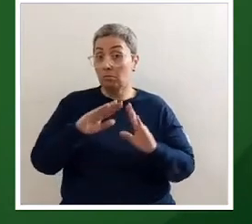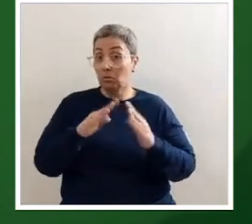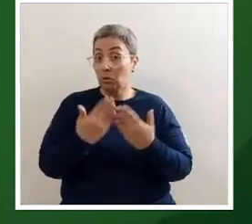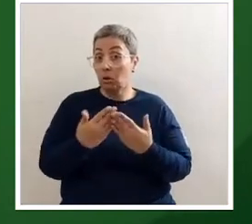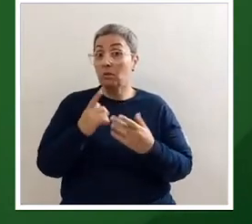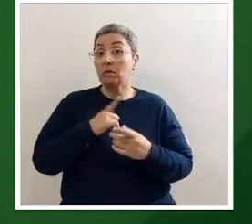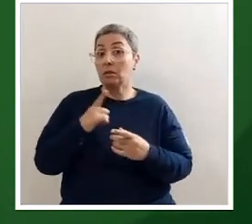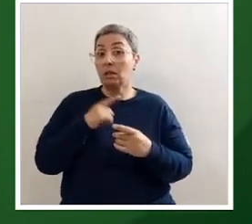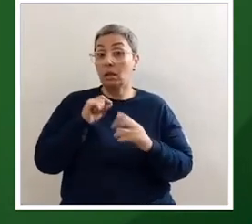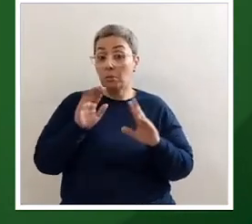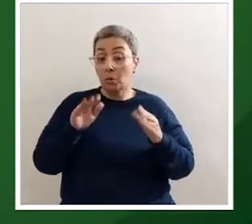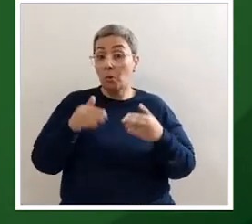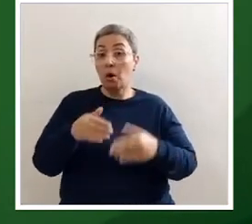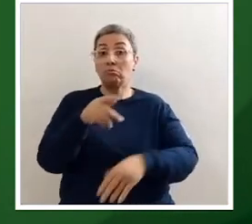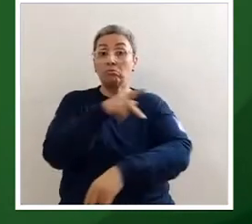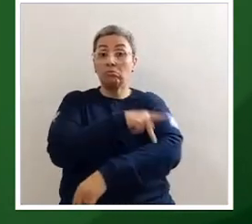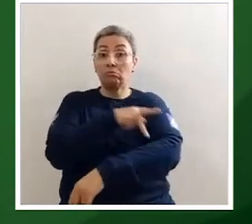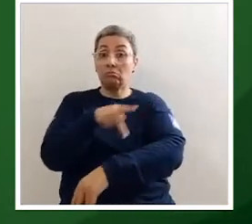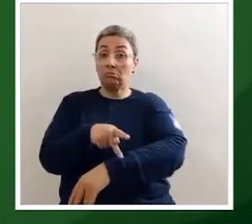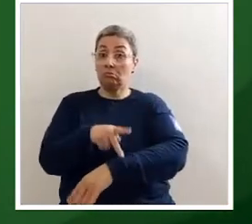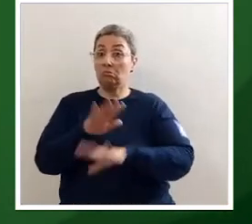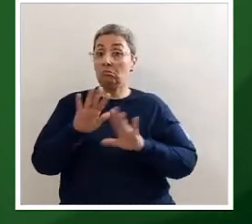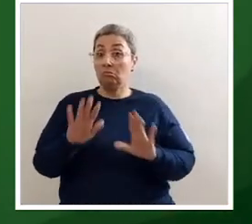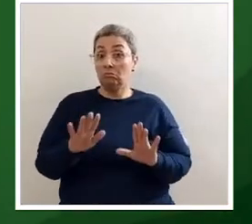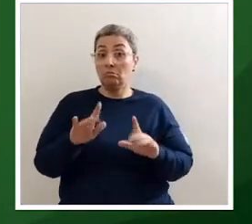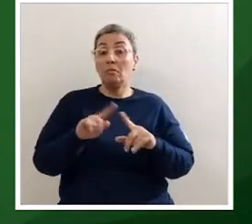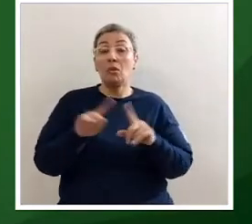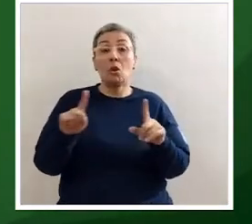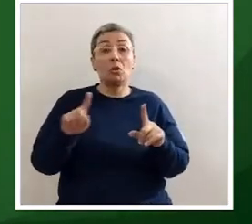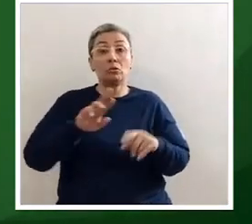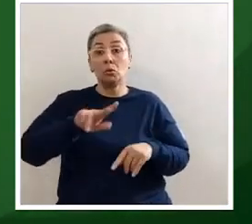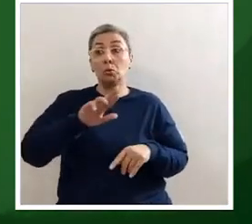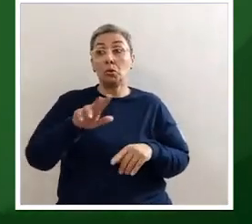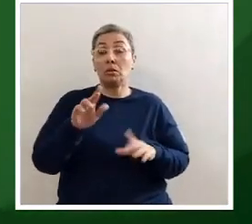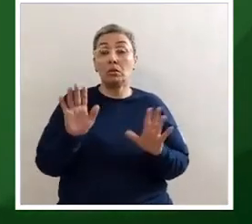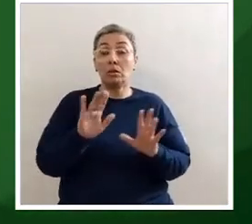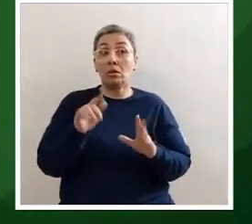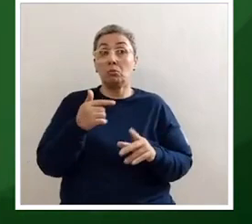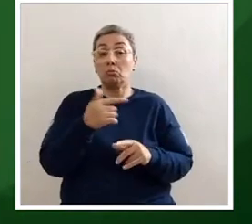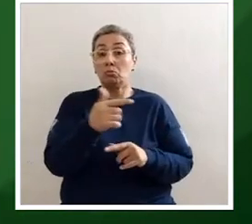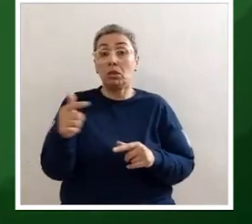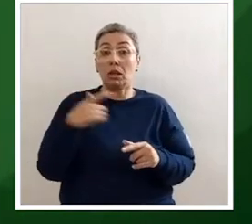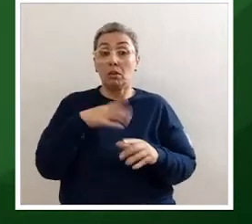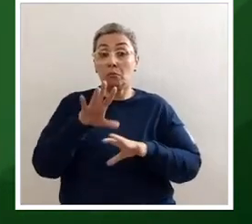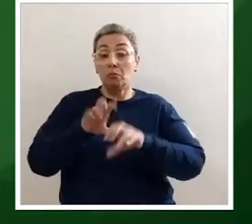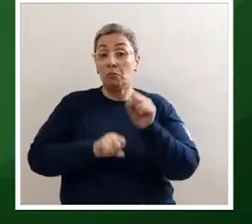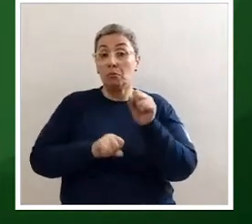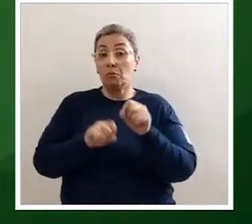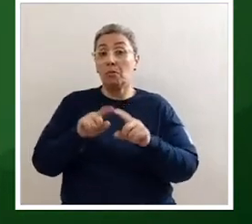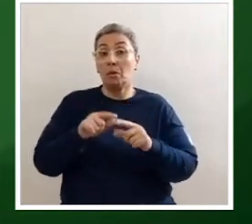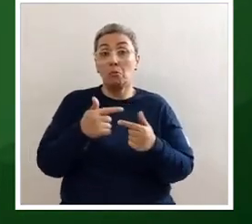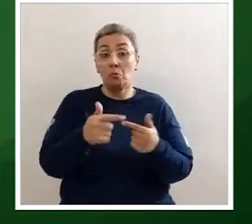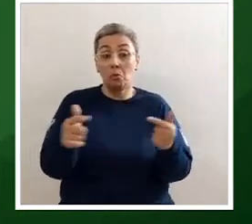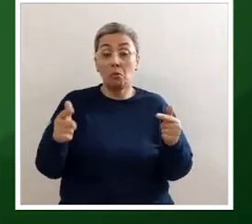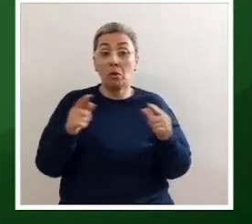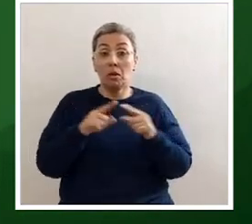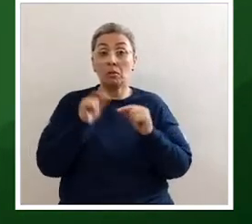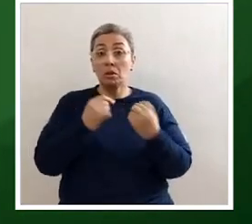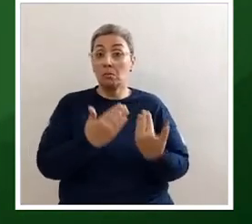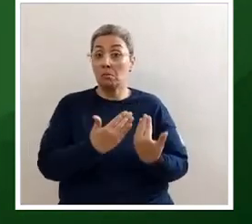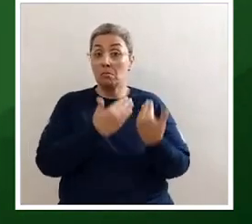escola nós estamos para olhar o pedagógico Então nós não temos né esta formação e nem esta